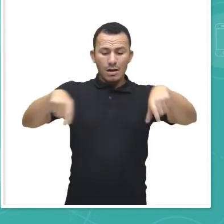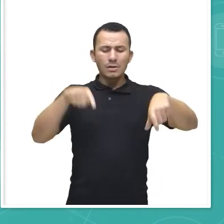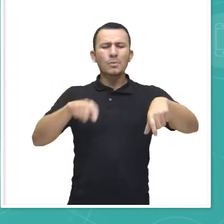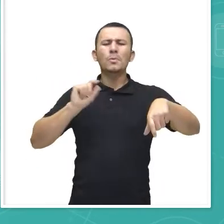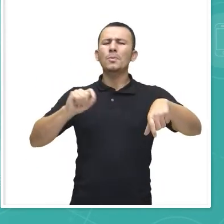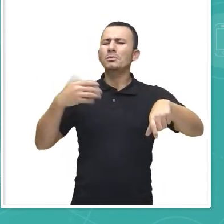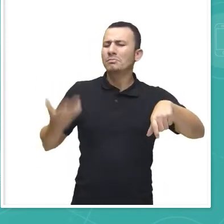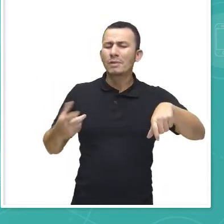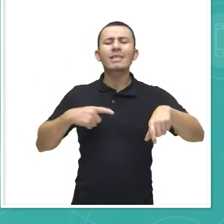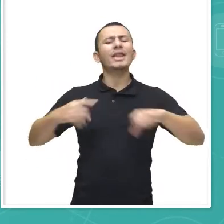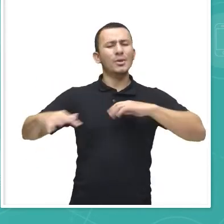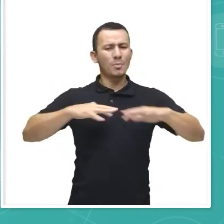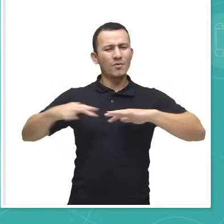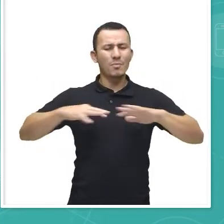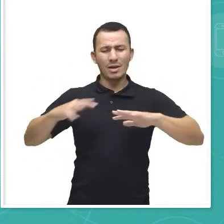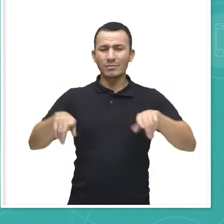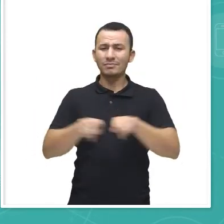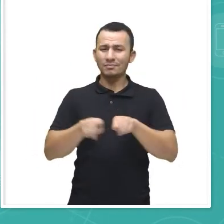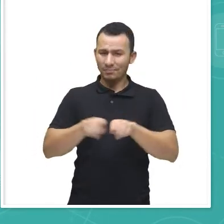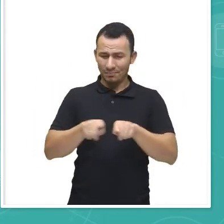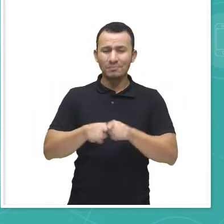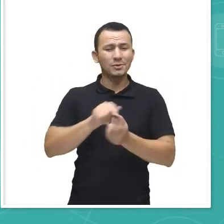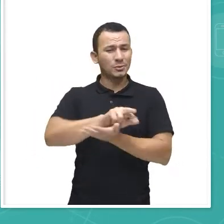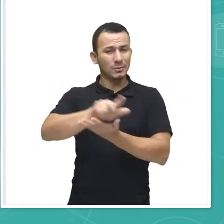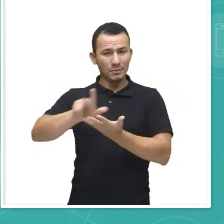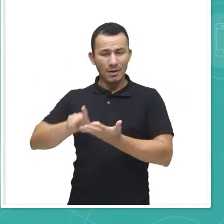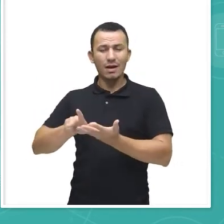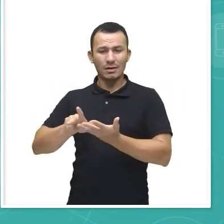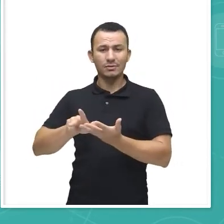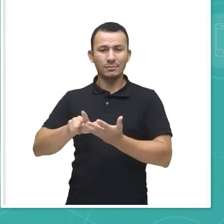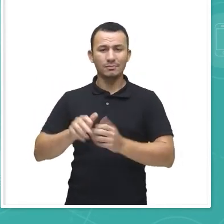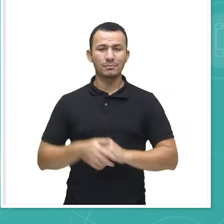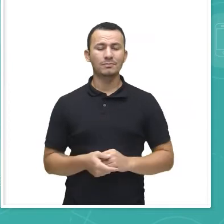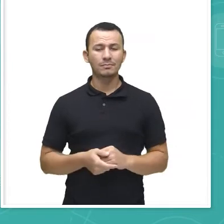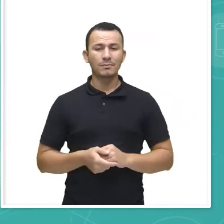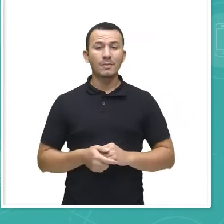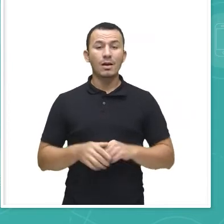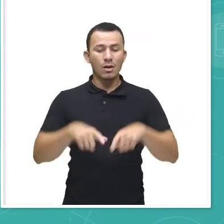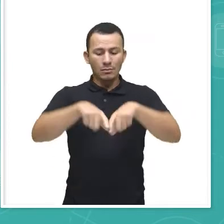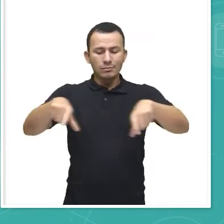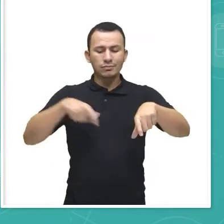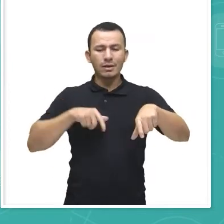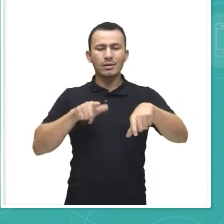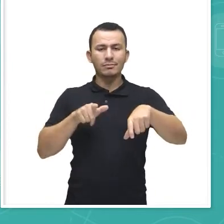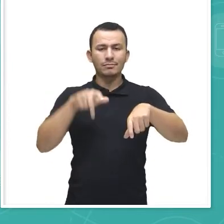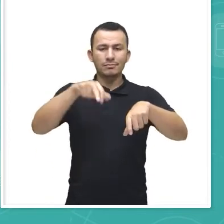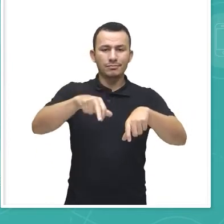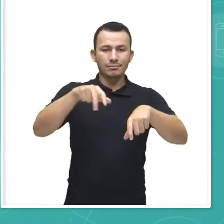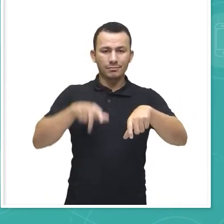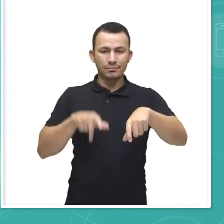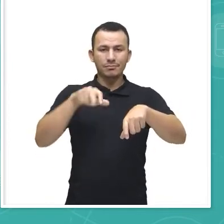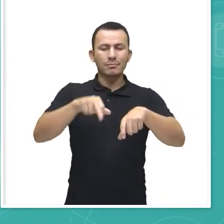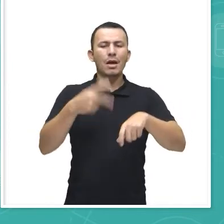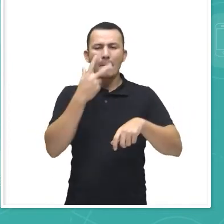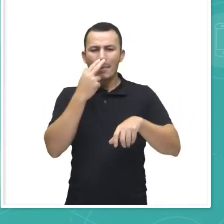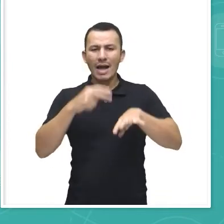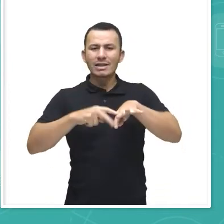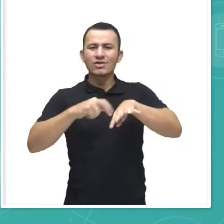realizado vários movimentos aeróbicos também em cima dele, geralmente subindo e descendo, simulando um degrau de uma